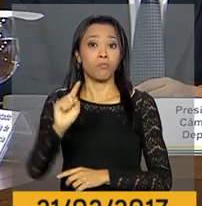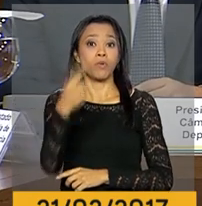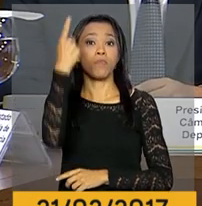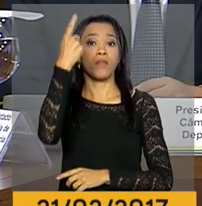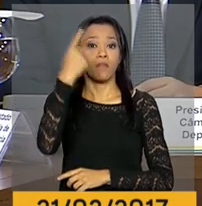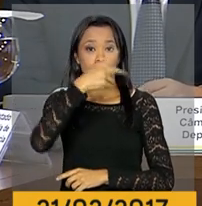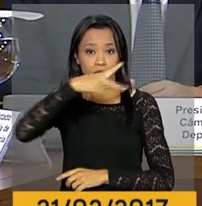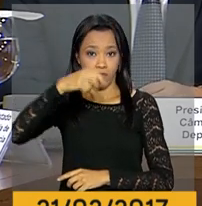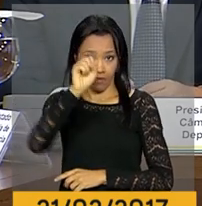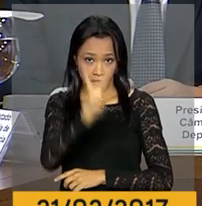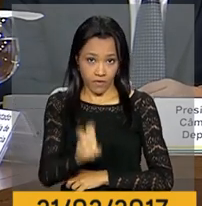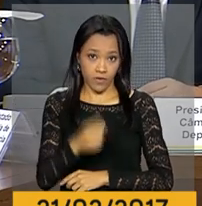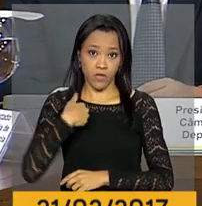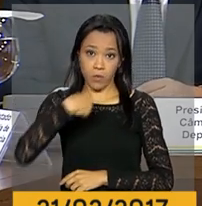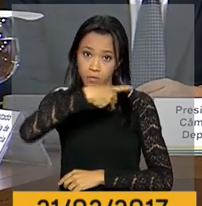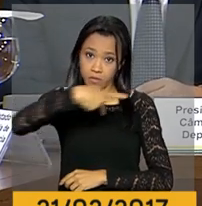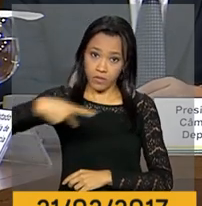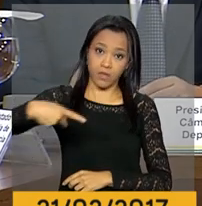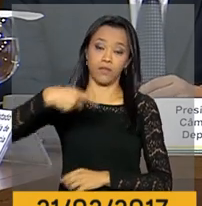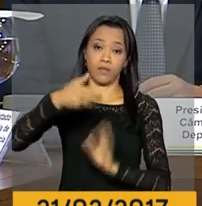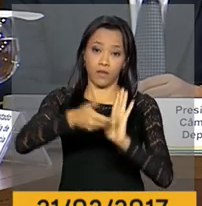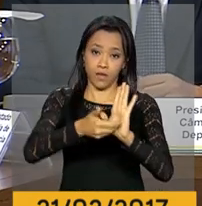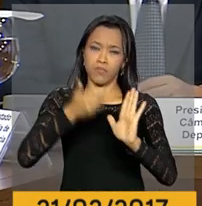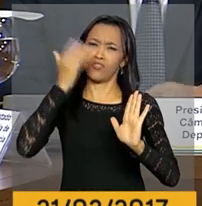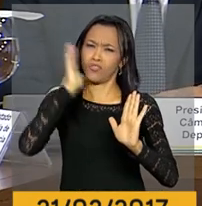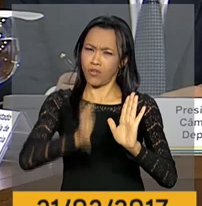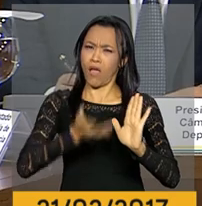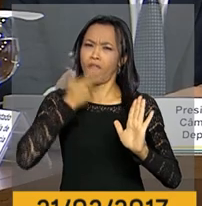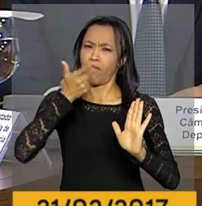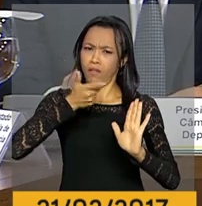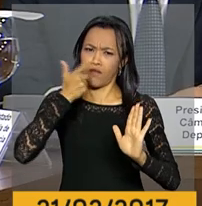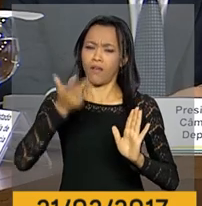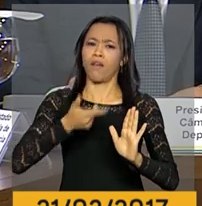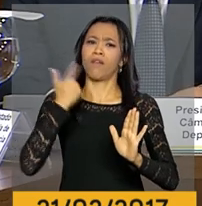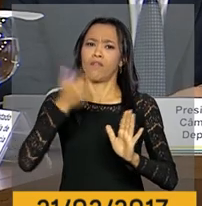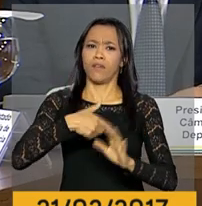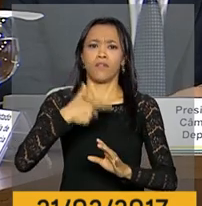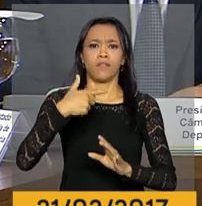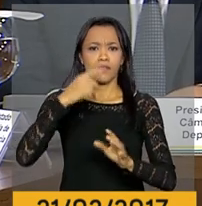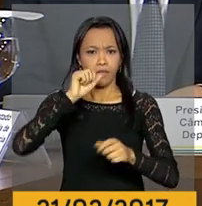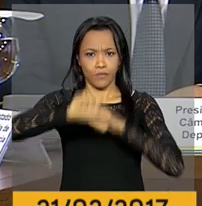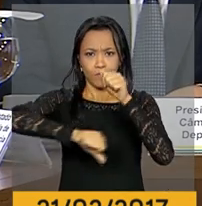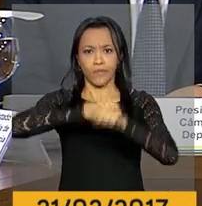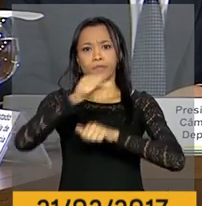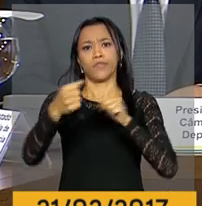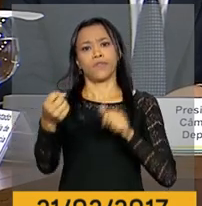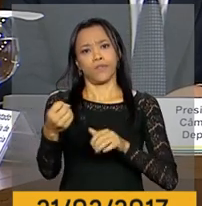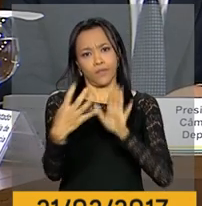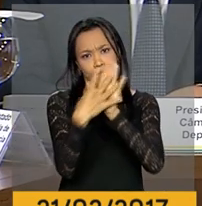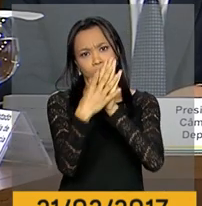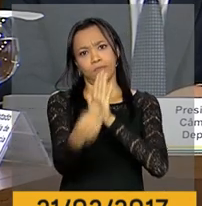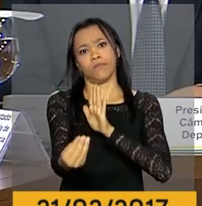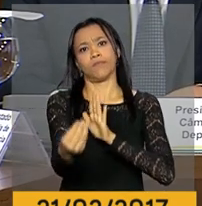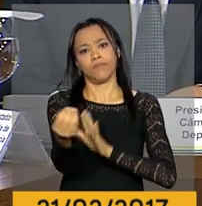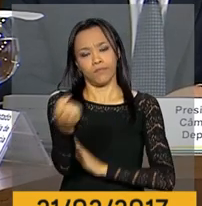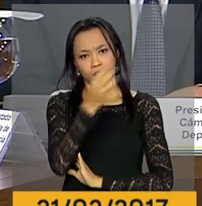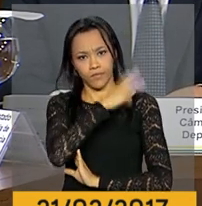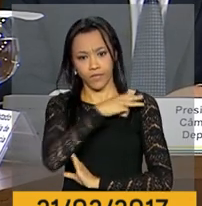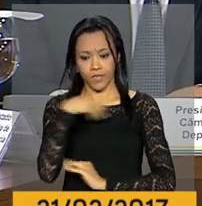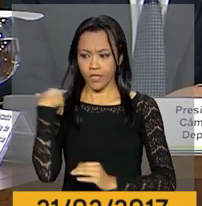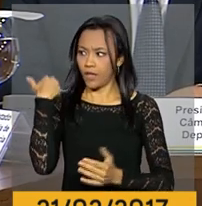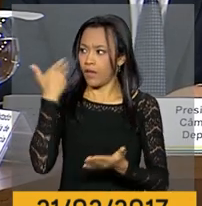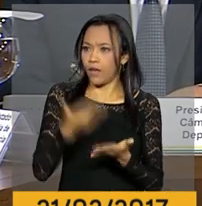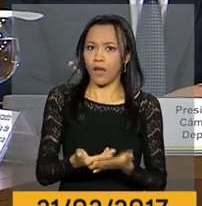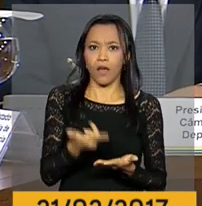vez a câmara dos deputados já se falava na reforma do ensino médio e só 20 anos depois é que se conseguiu concretizá-la e